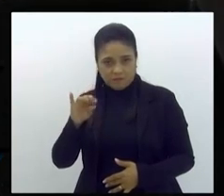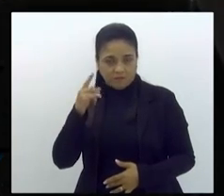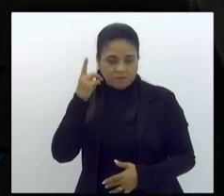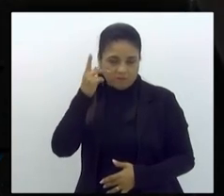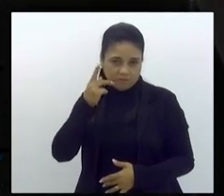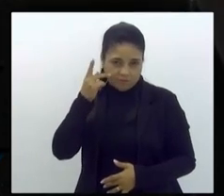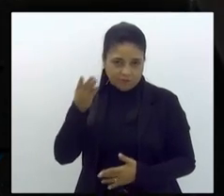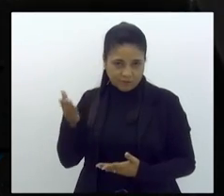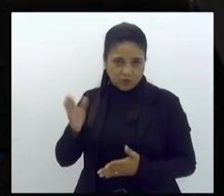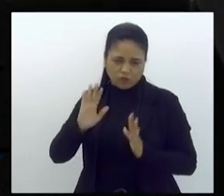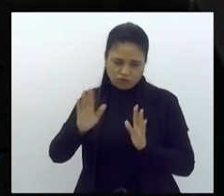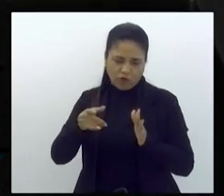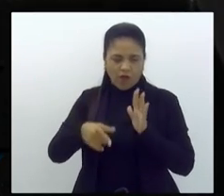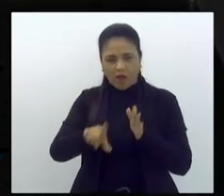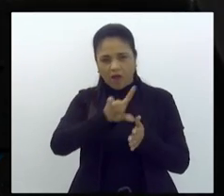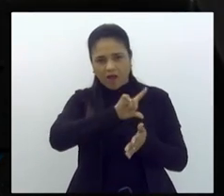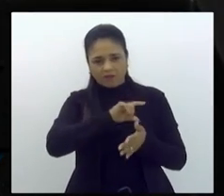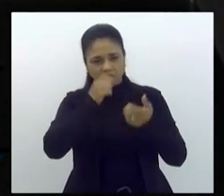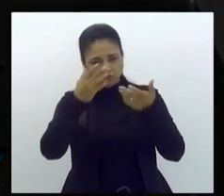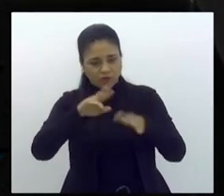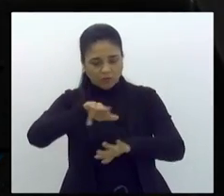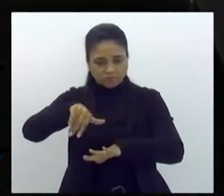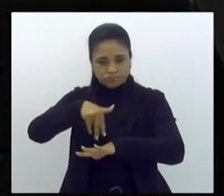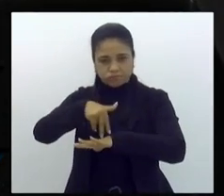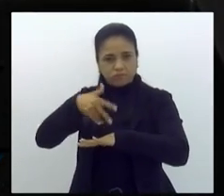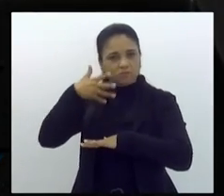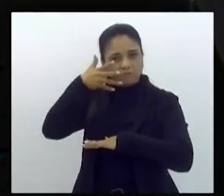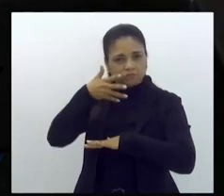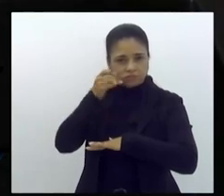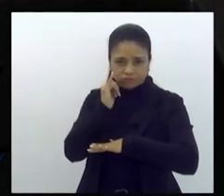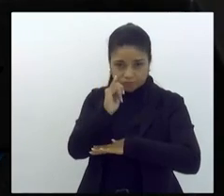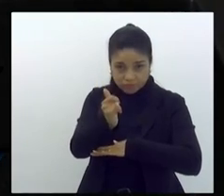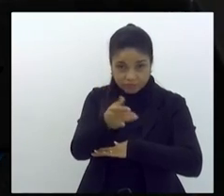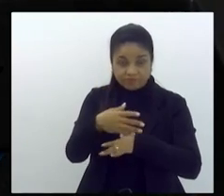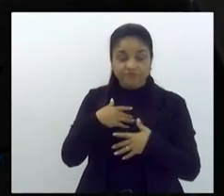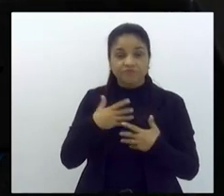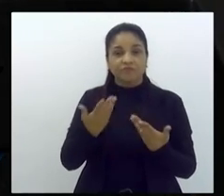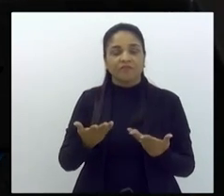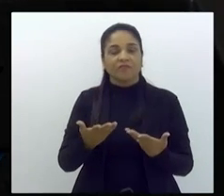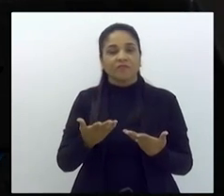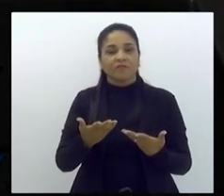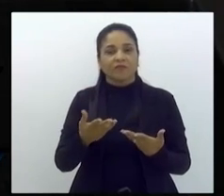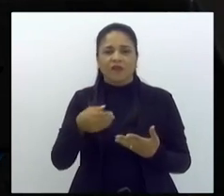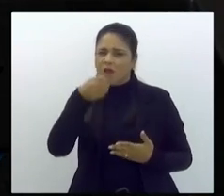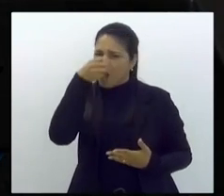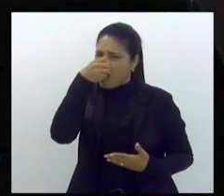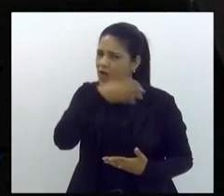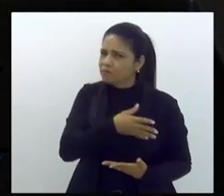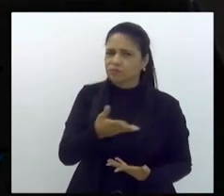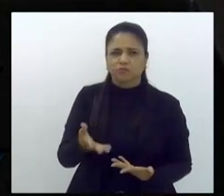manifestei aqui em plenário algo absurdo